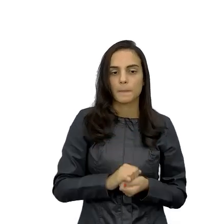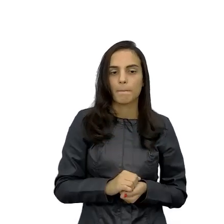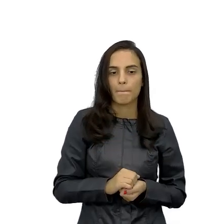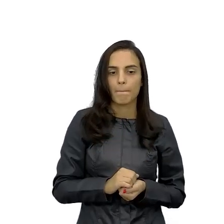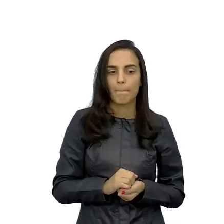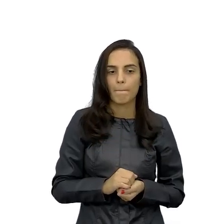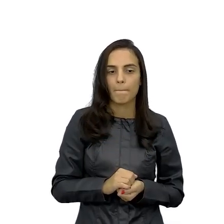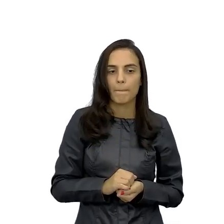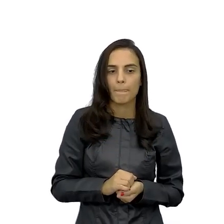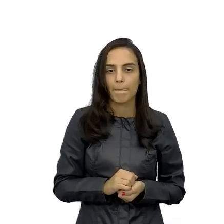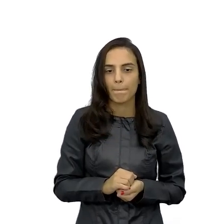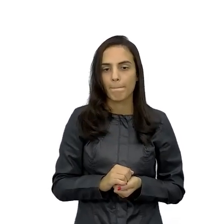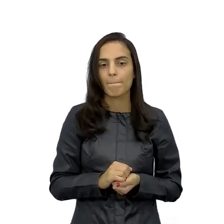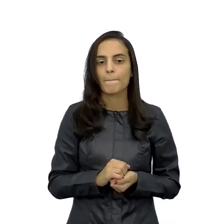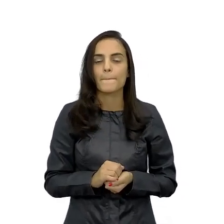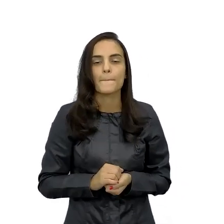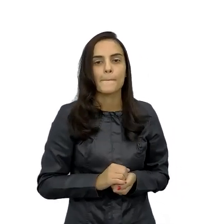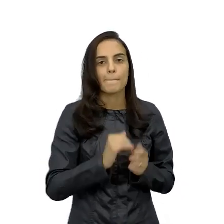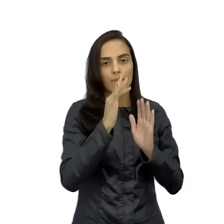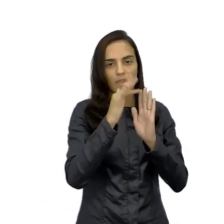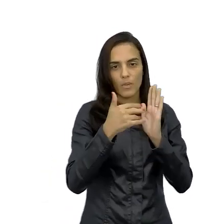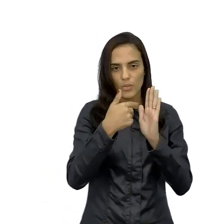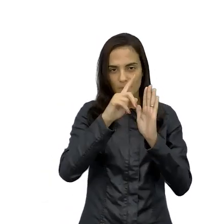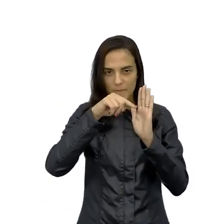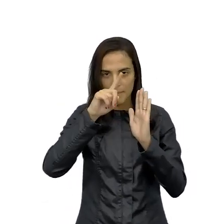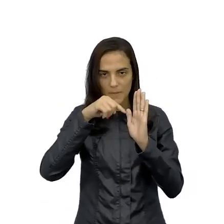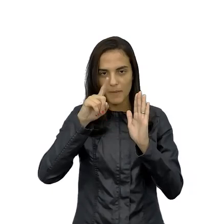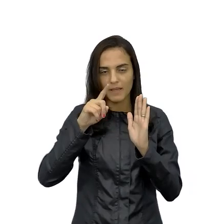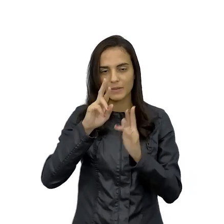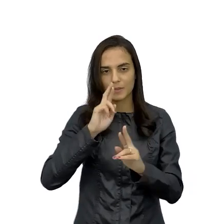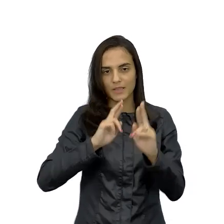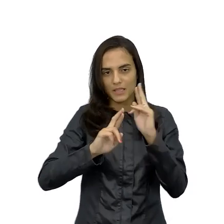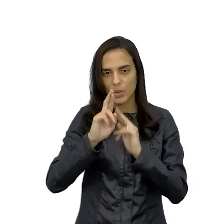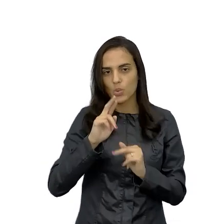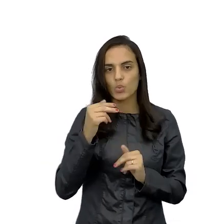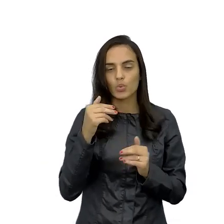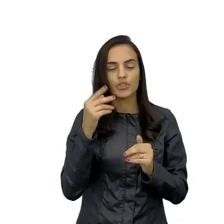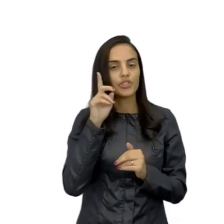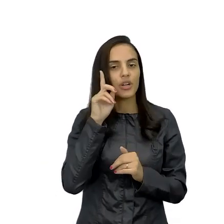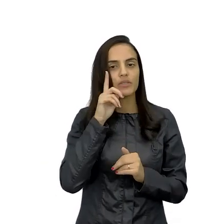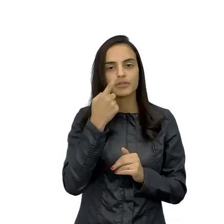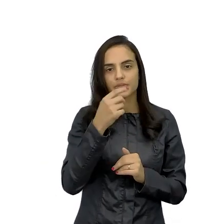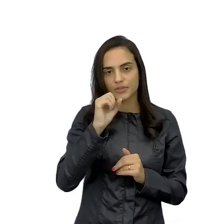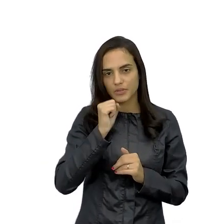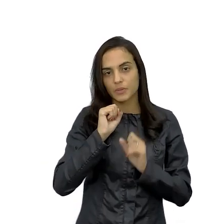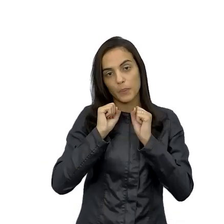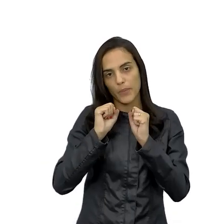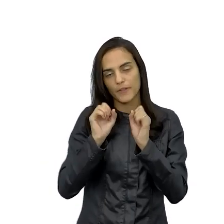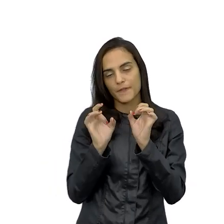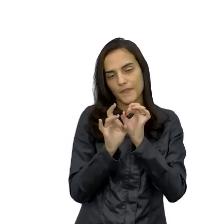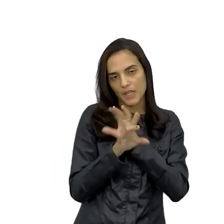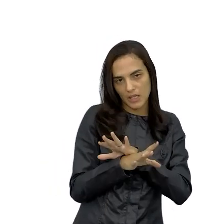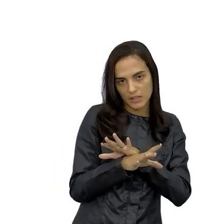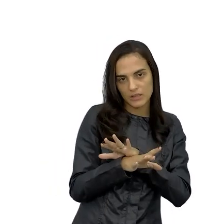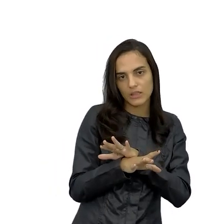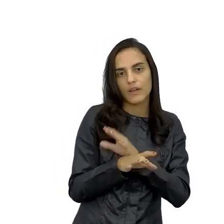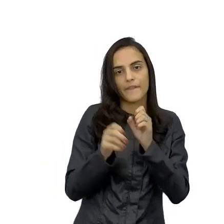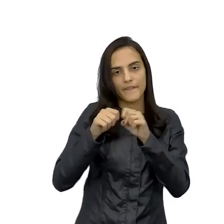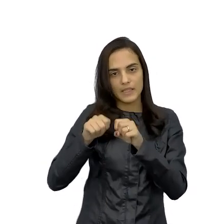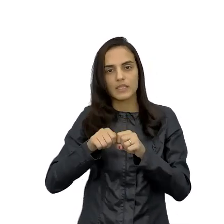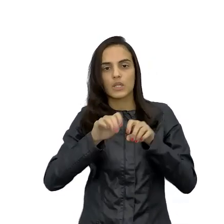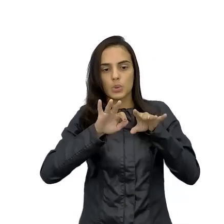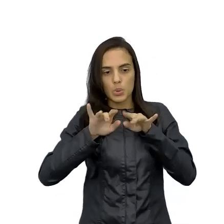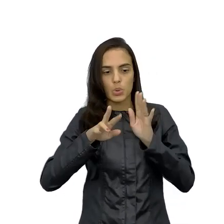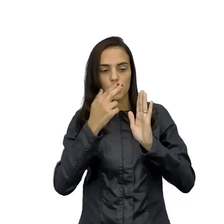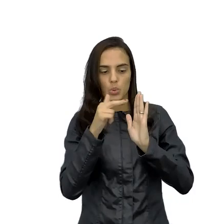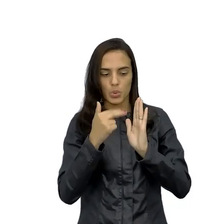O gabarito vai ser disponibilizado a partir do dia 18, para que vocês possam finalizar e fazer a